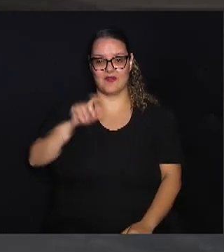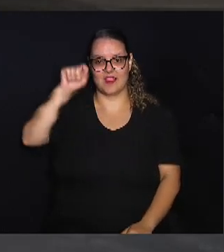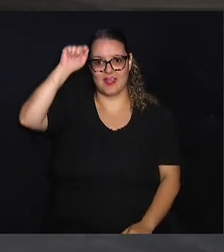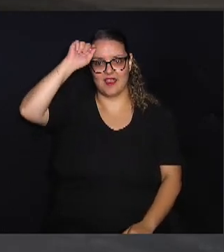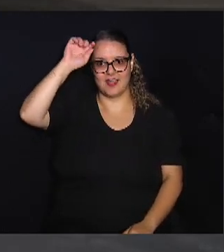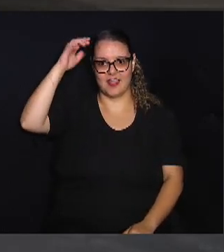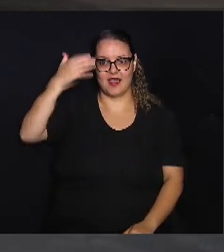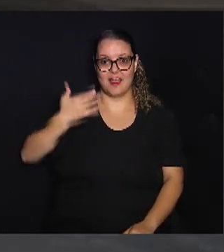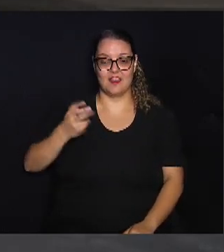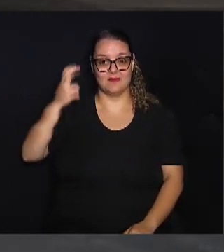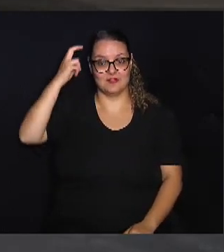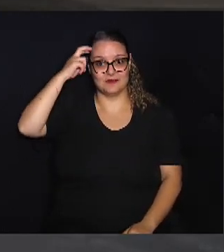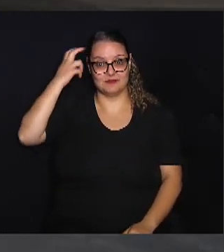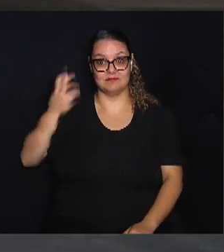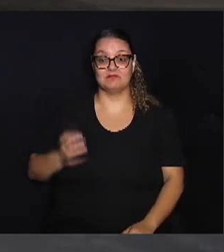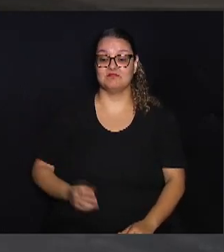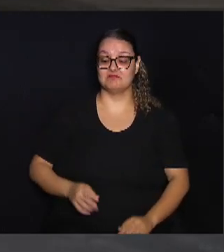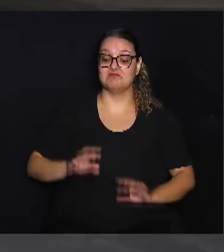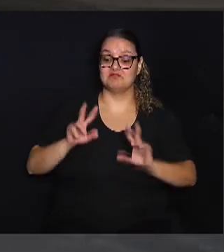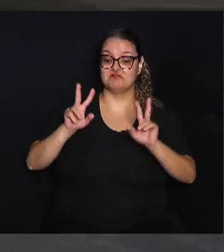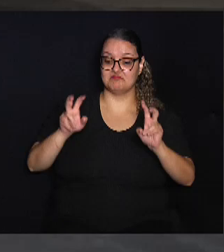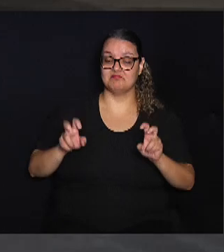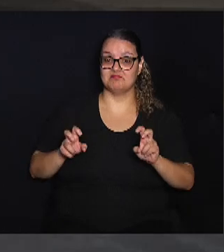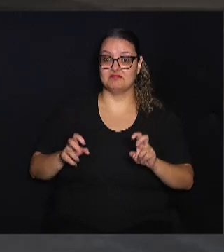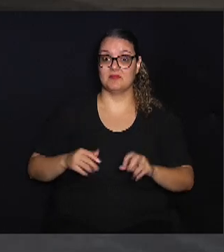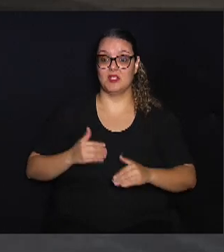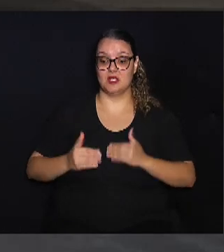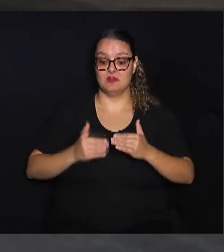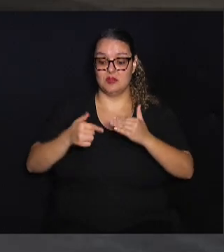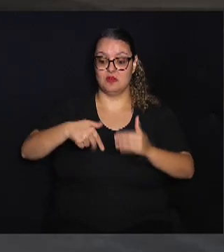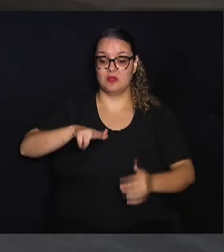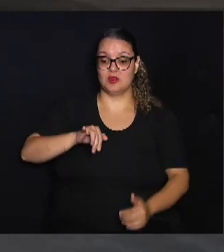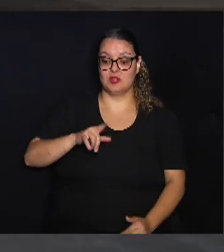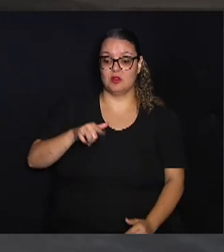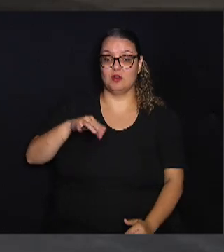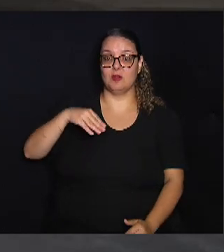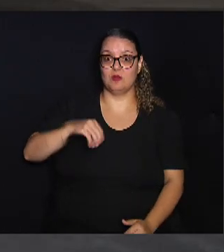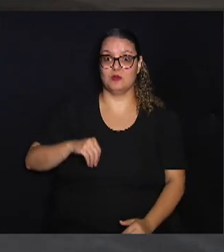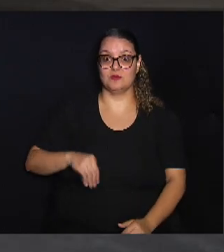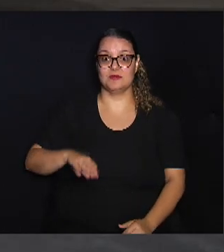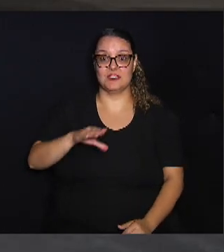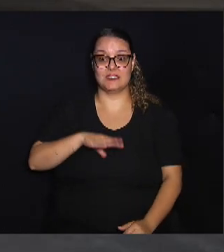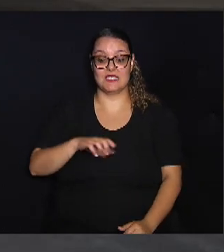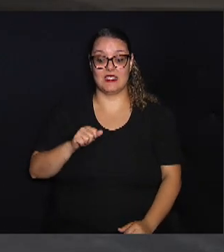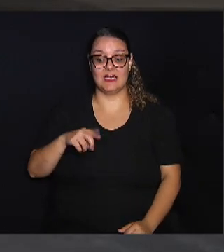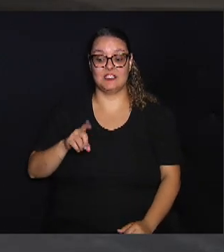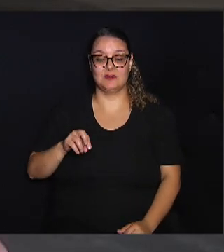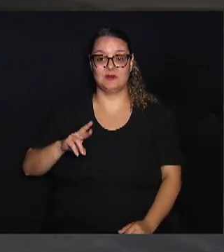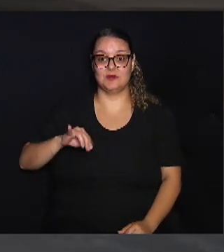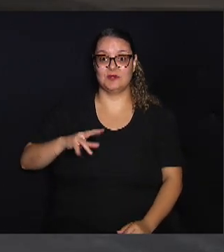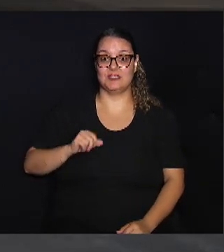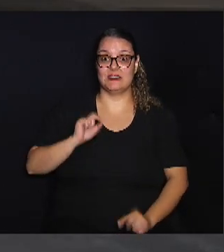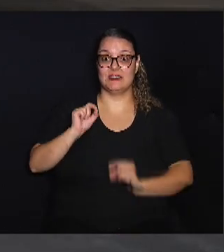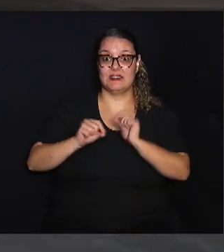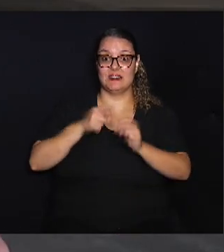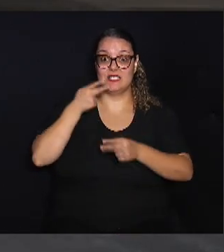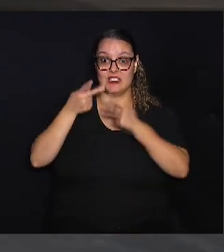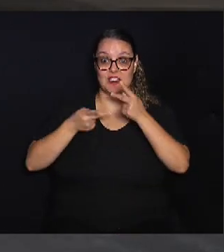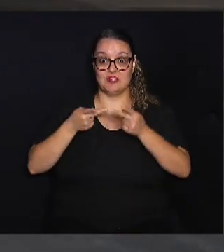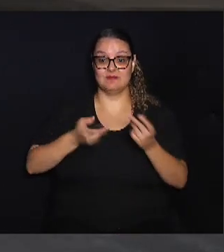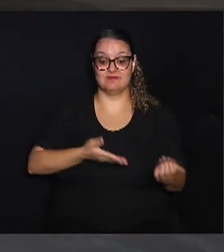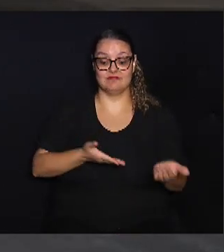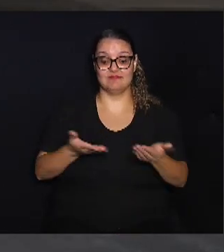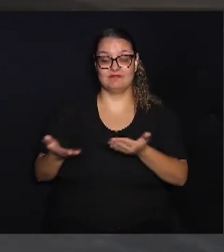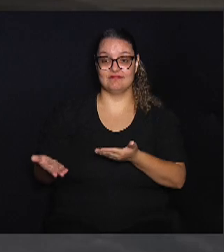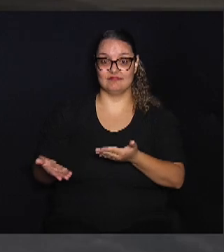vem com uma temática incrível, construindo um quilombo na cidade das Andorinhas. E quem conta pra gente sobre esses espetáculos